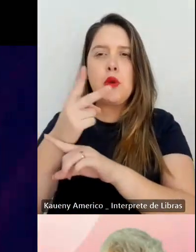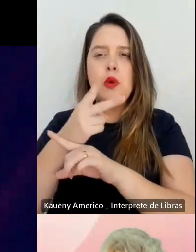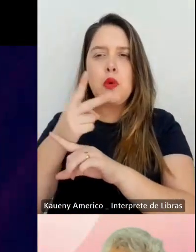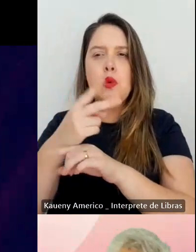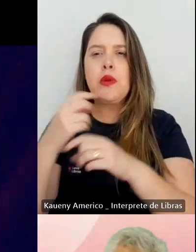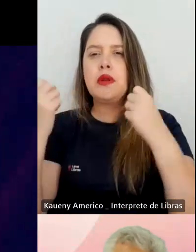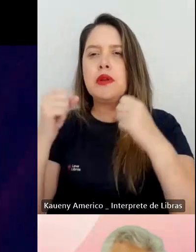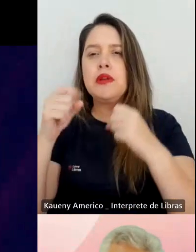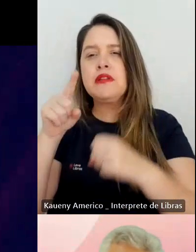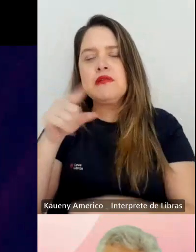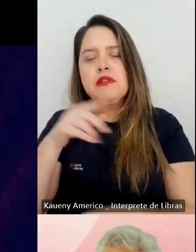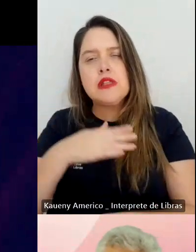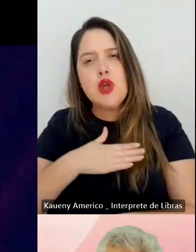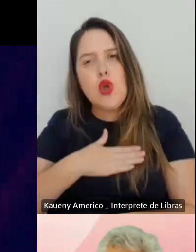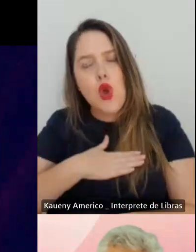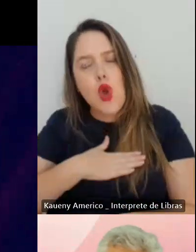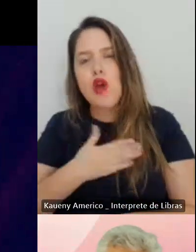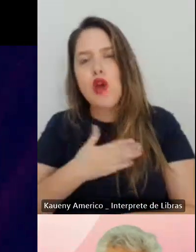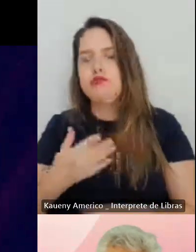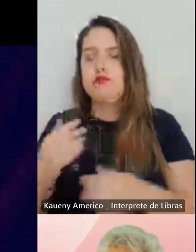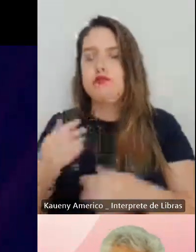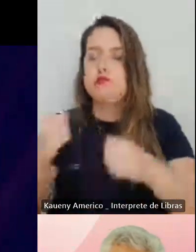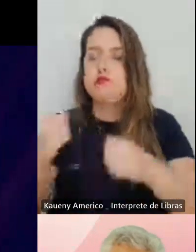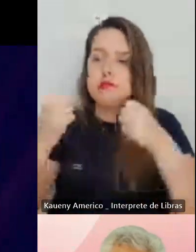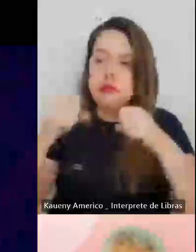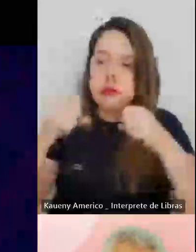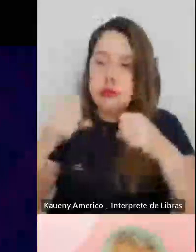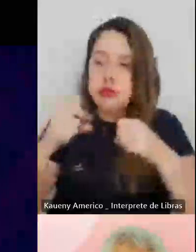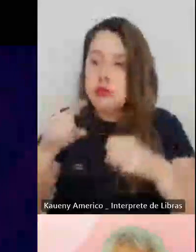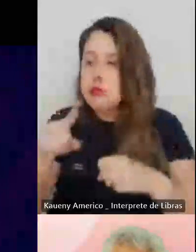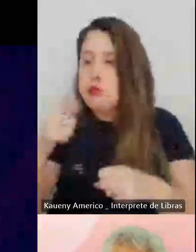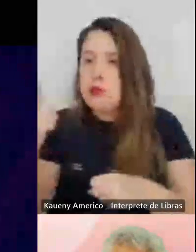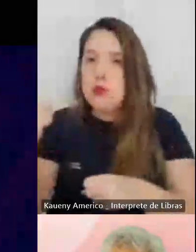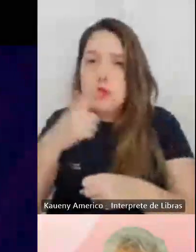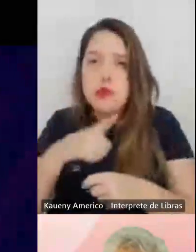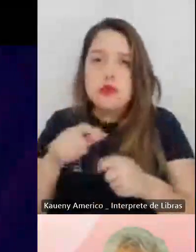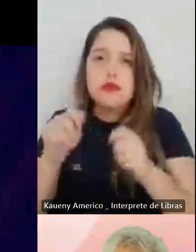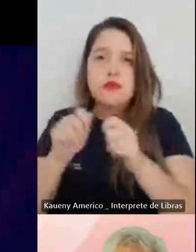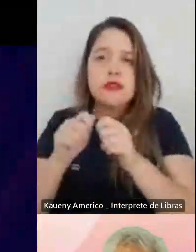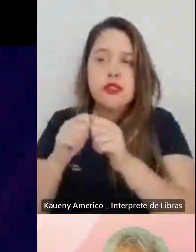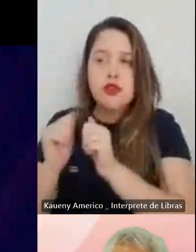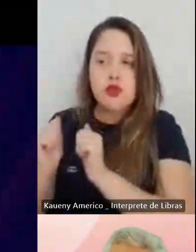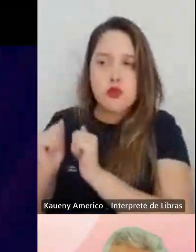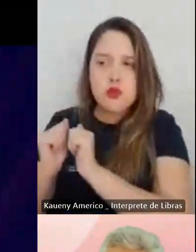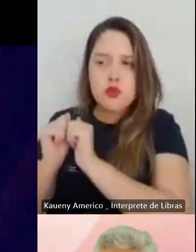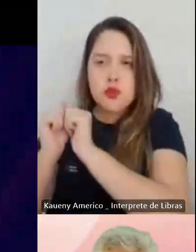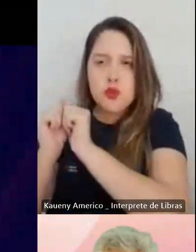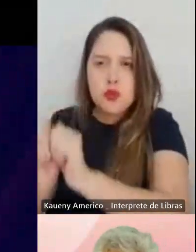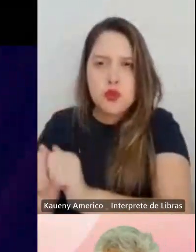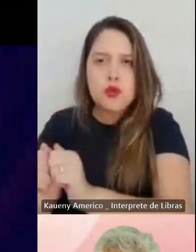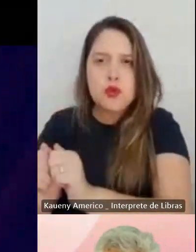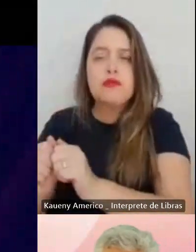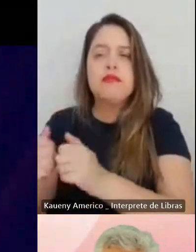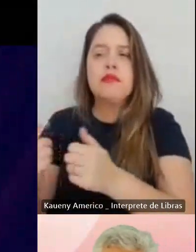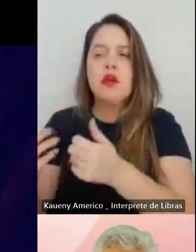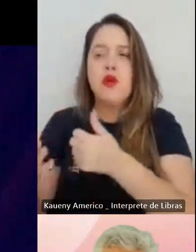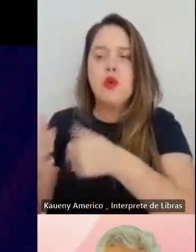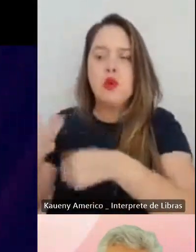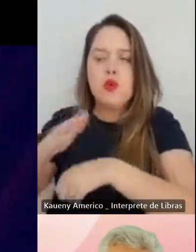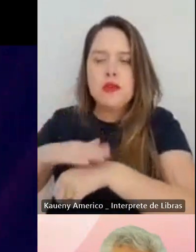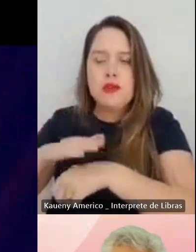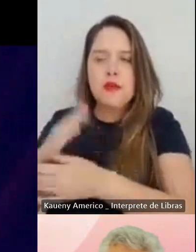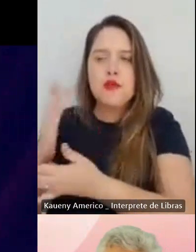goste. Procure alguma atividade que você consiga fazer com alguém, que você vá dividir o tempo com alguém,